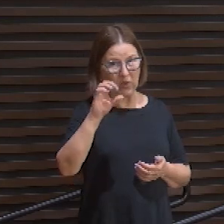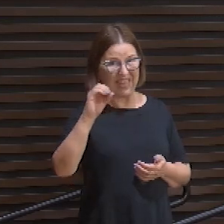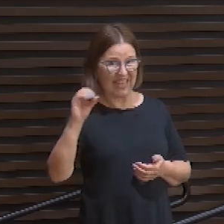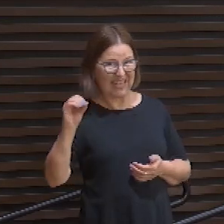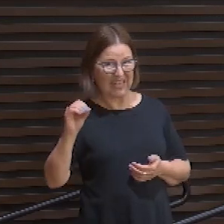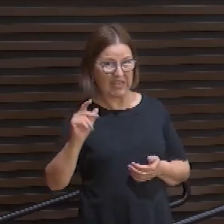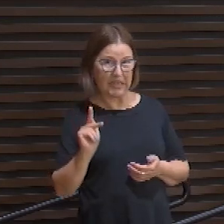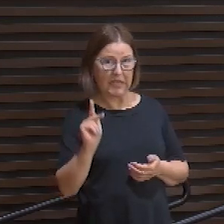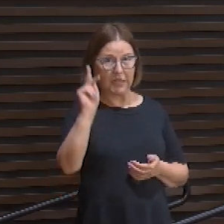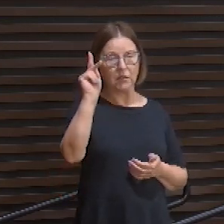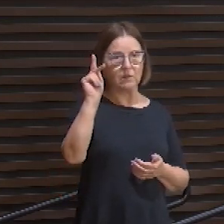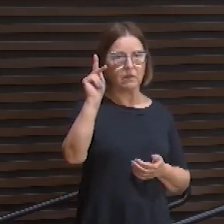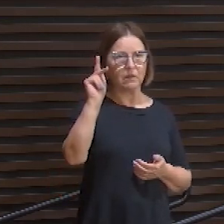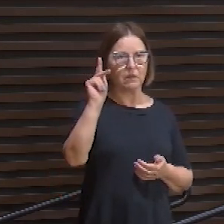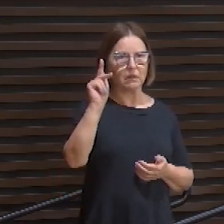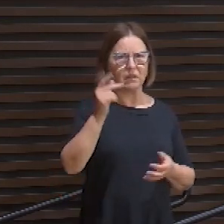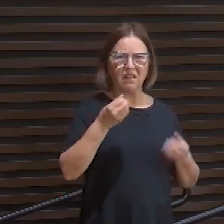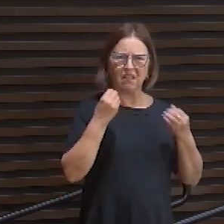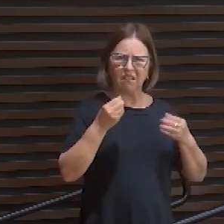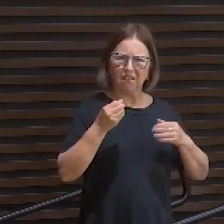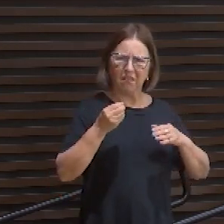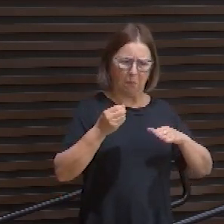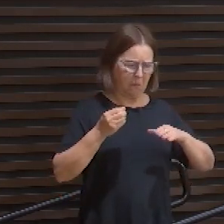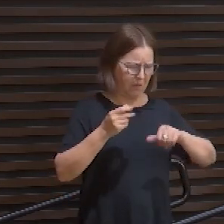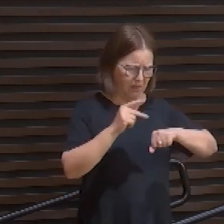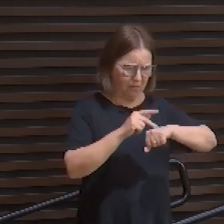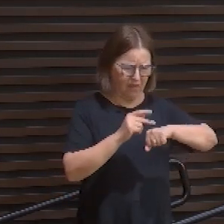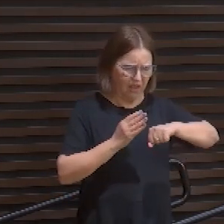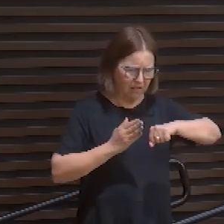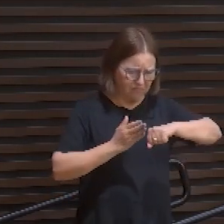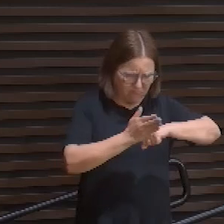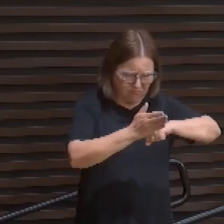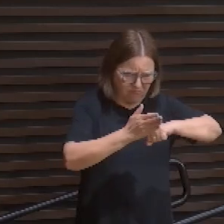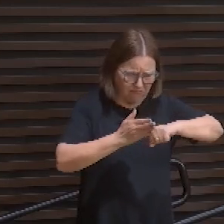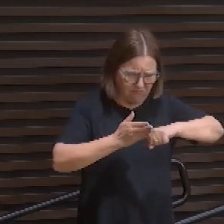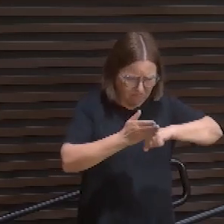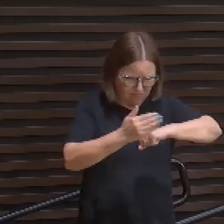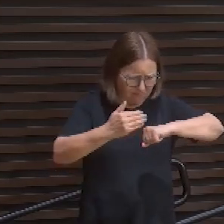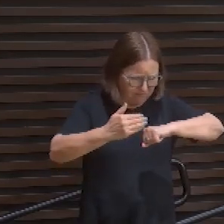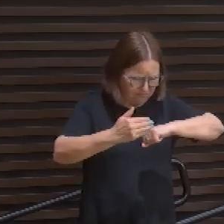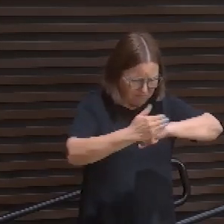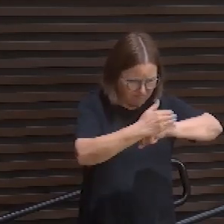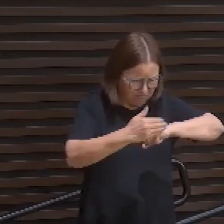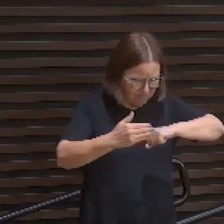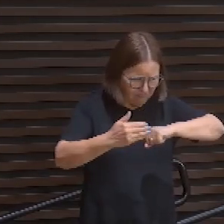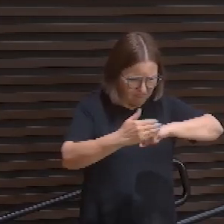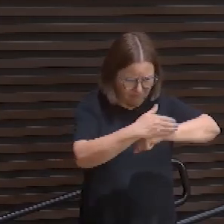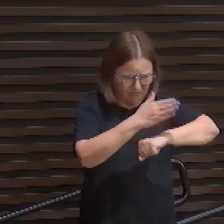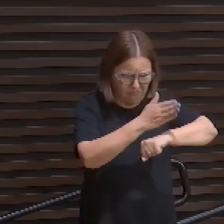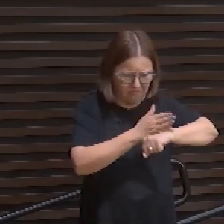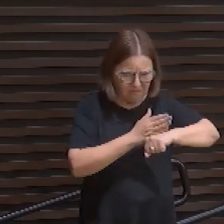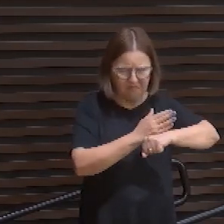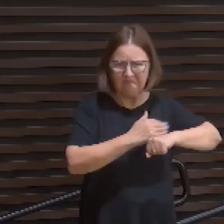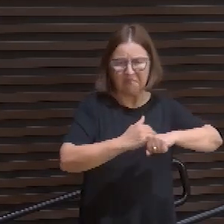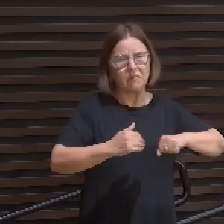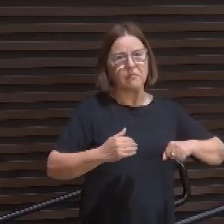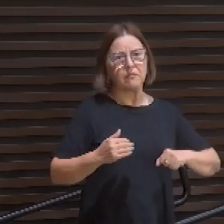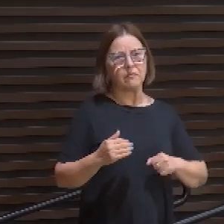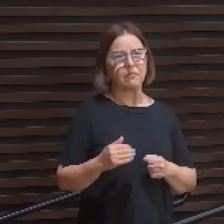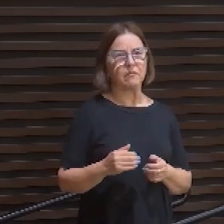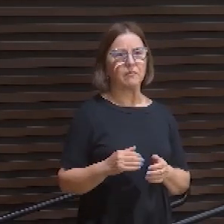Como é que eles cortaram essas pedras? De tal modo que não